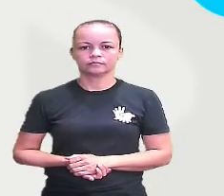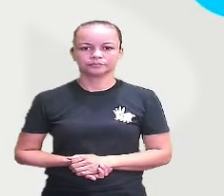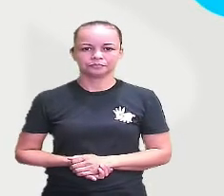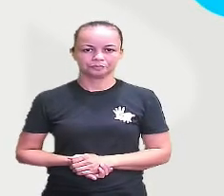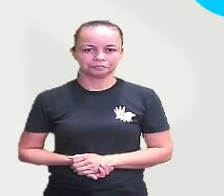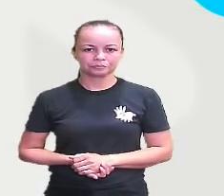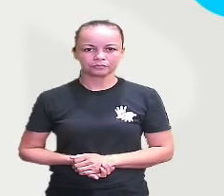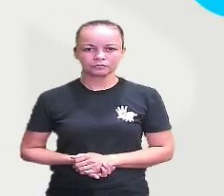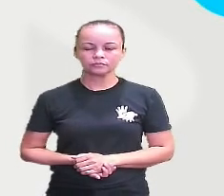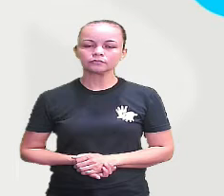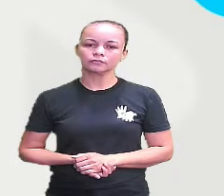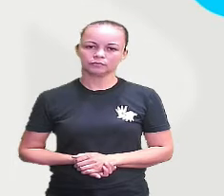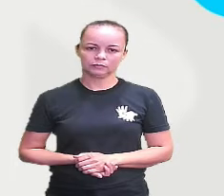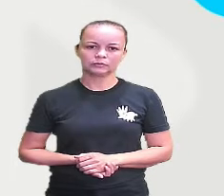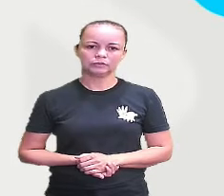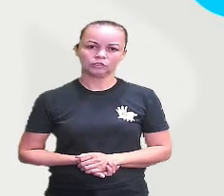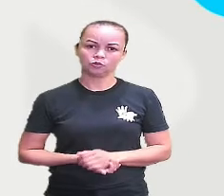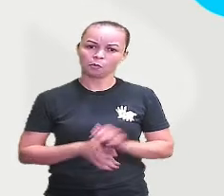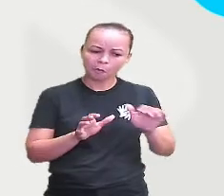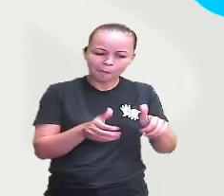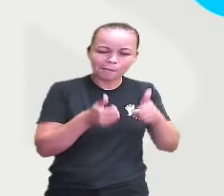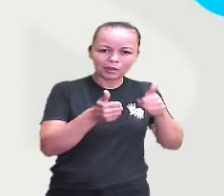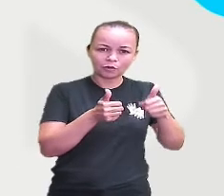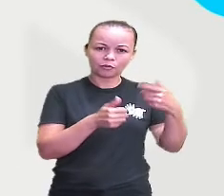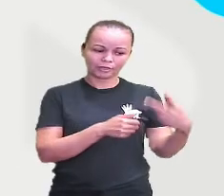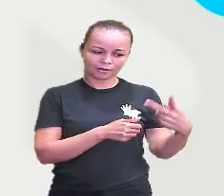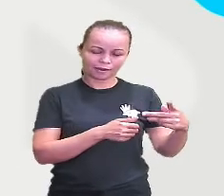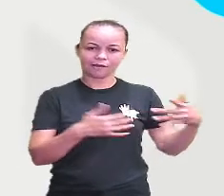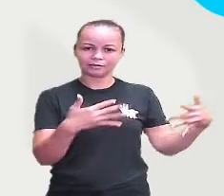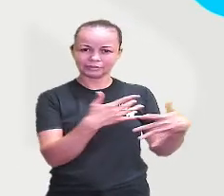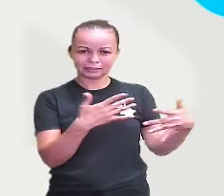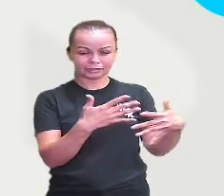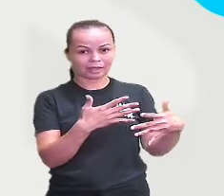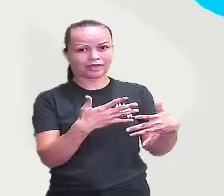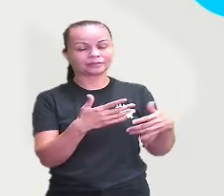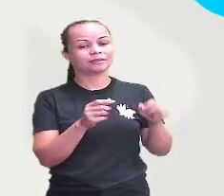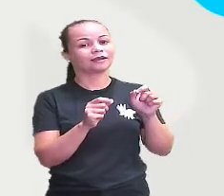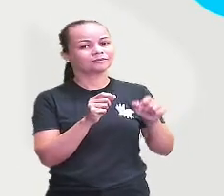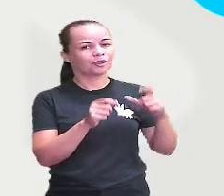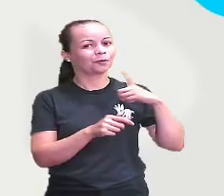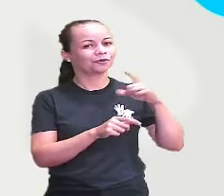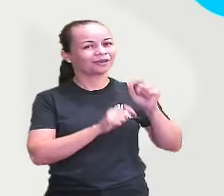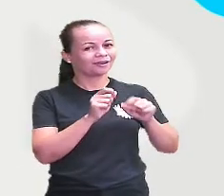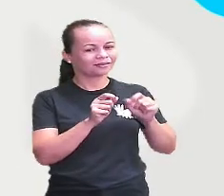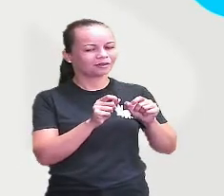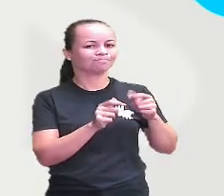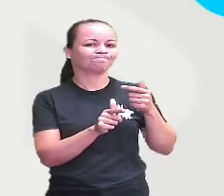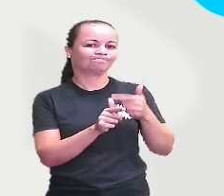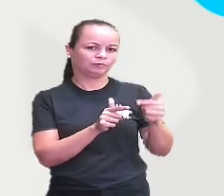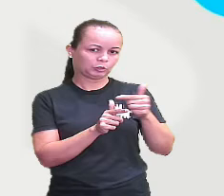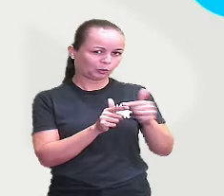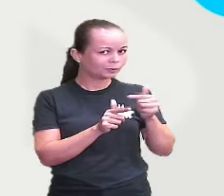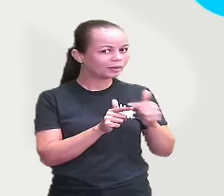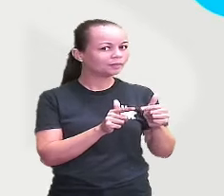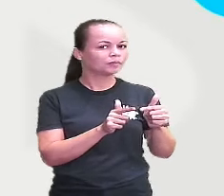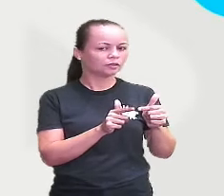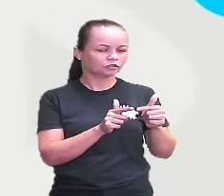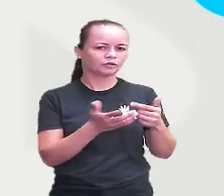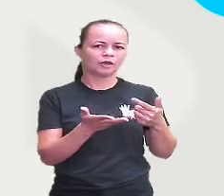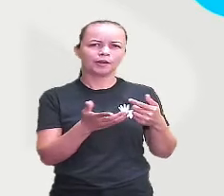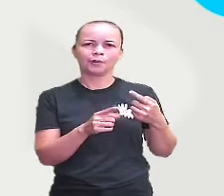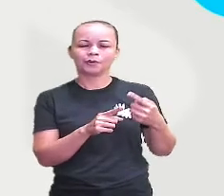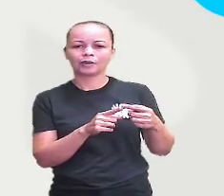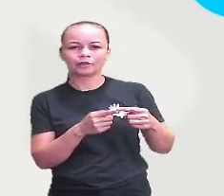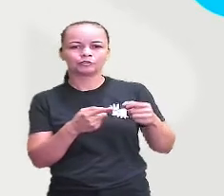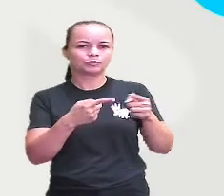Mas mesmo com essas melhorias, a vida na cidade é permeada de problemas, como eu acabei de falar para vocês,